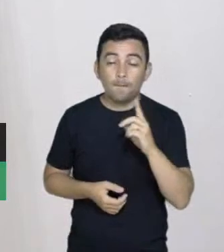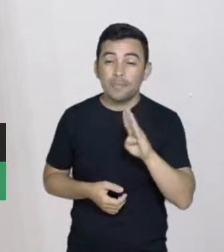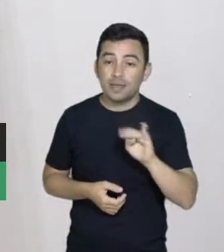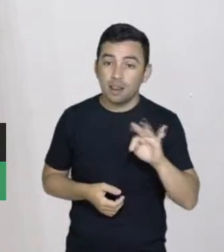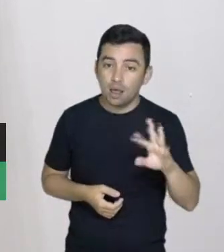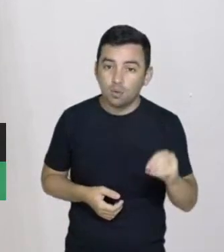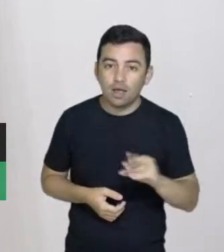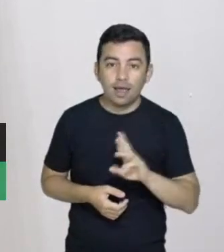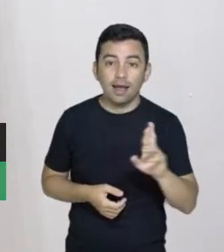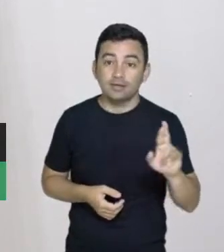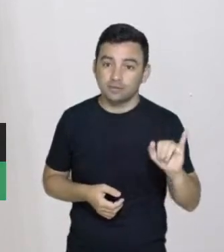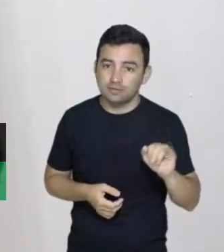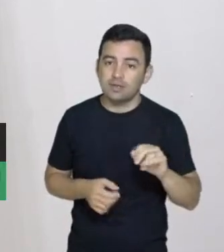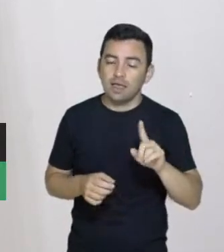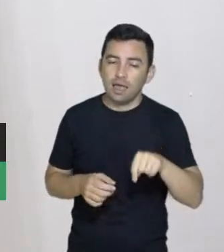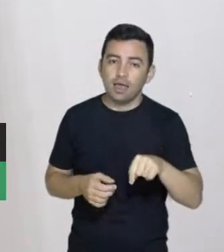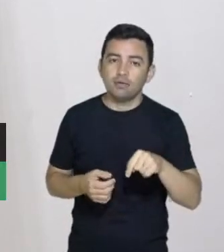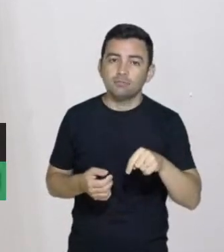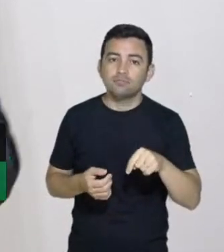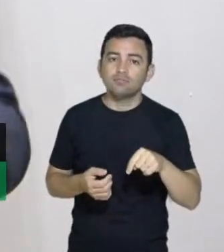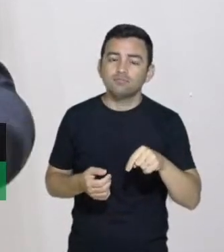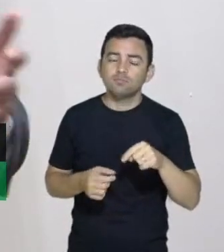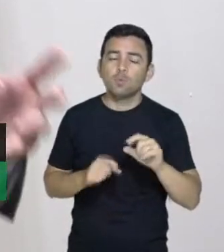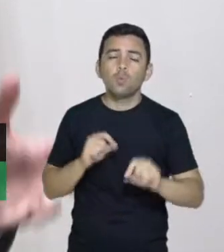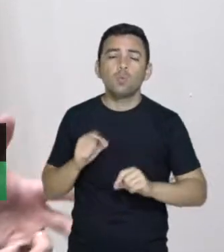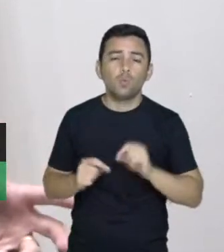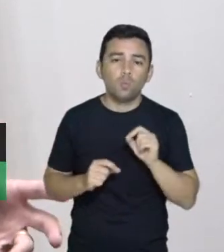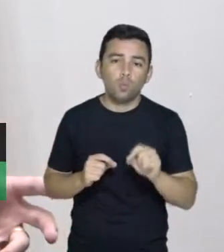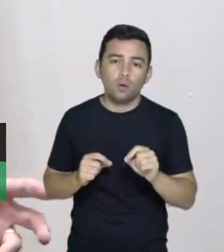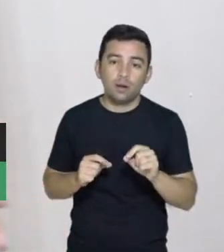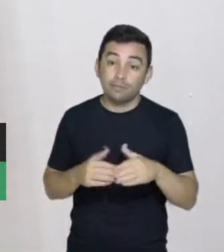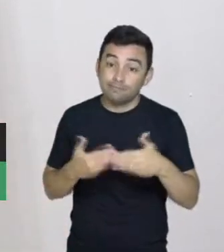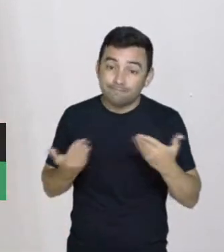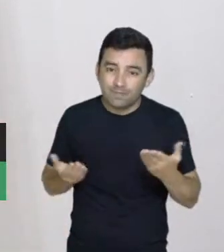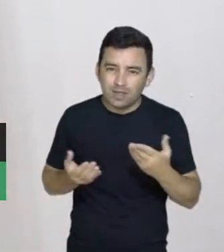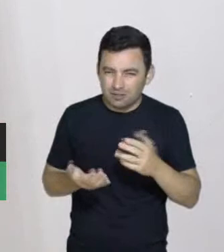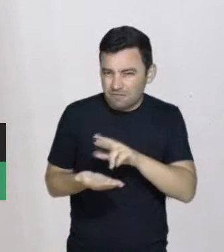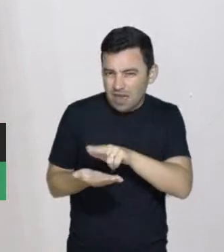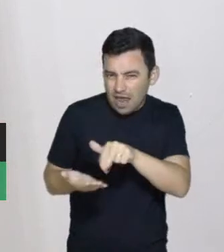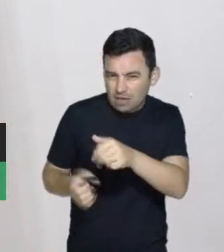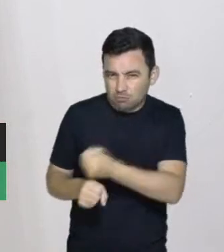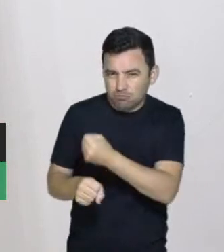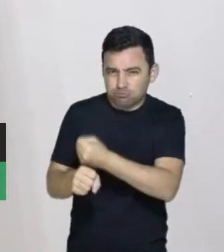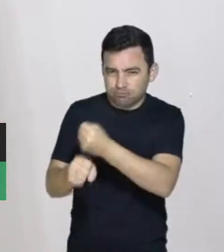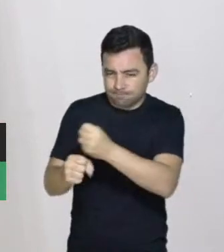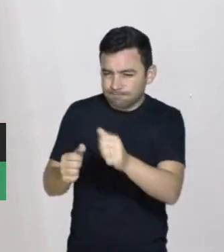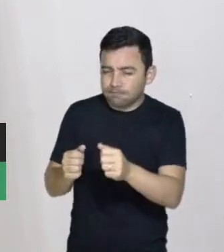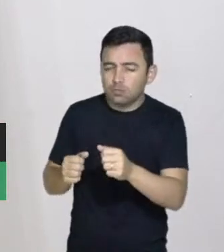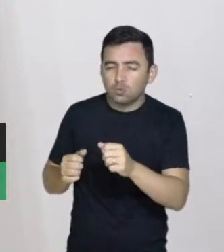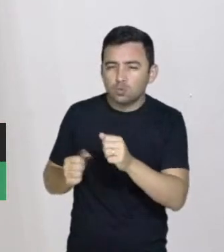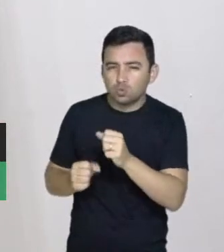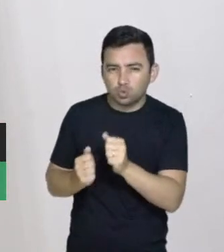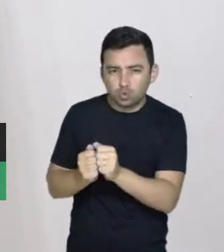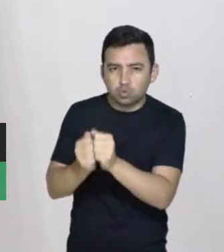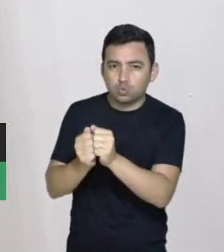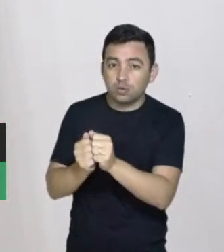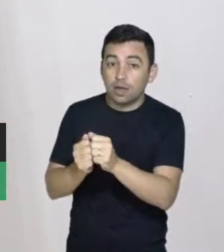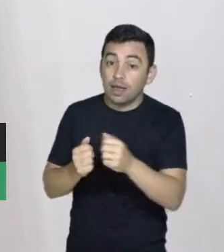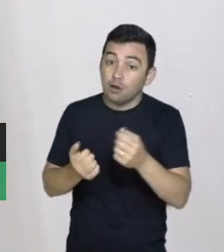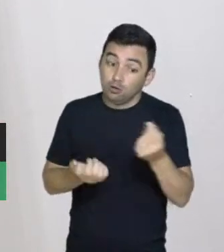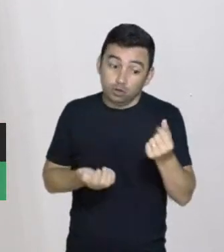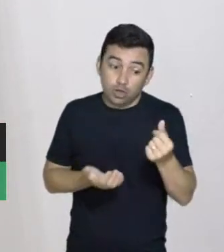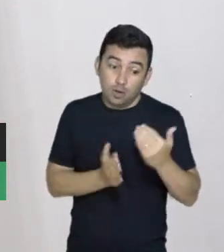fruto desse acordo de compensação. Em virtude desse grande conjunto de obras em andamento, está aí uma boa oportunidade dessa receita